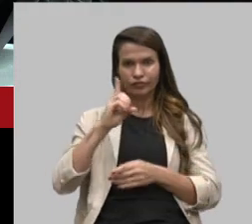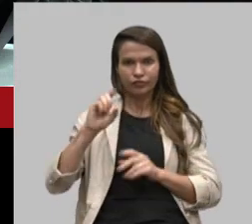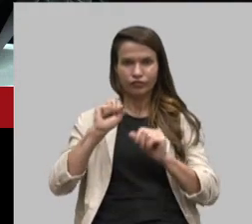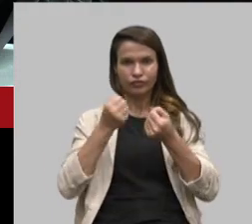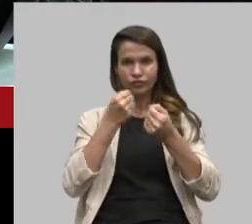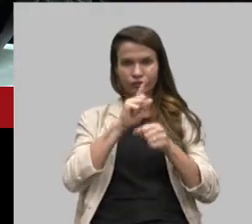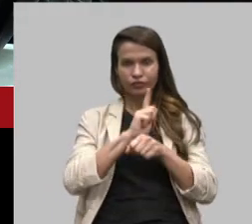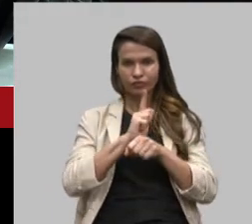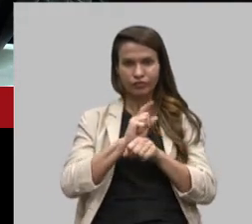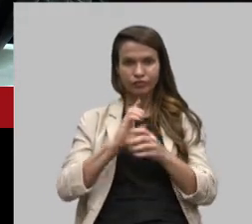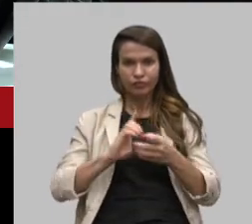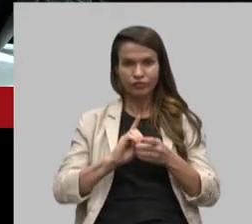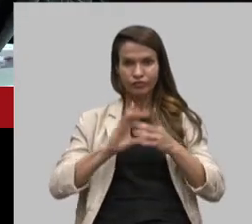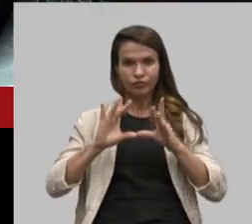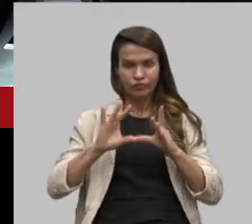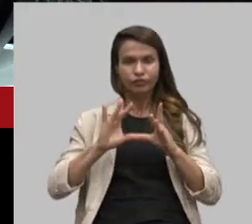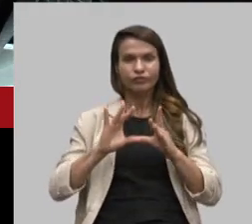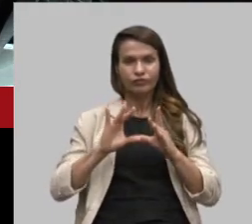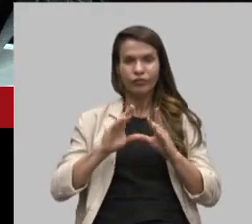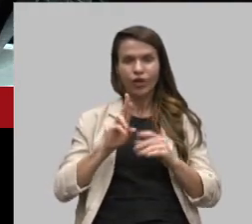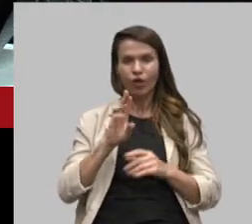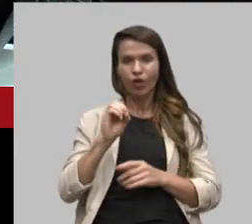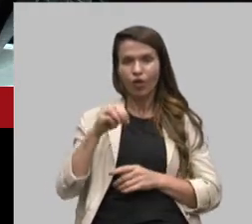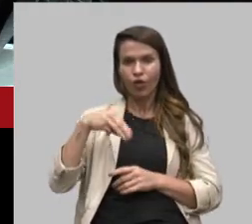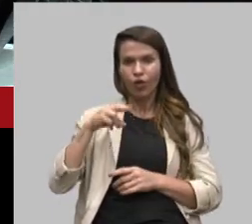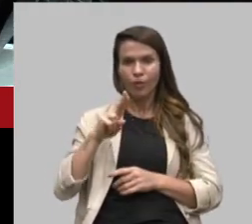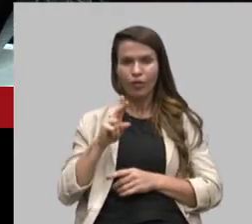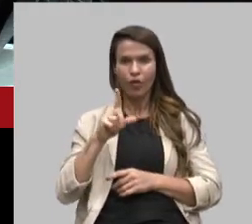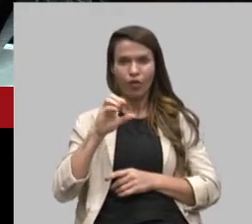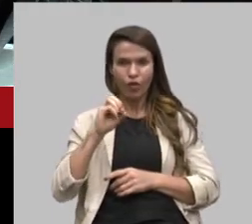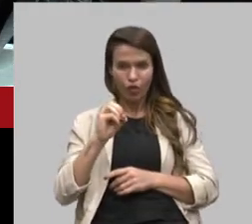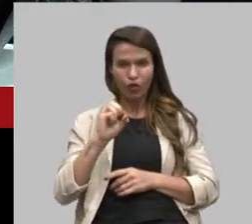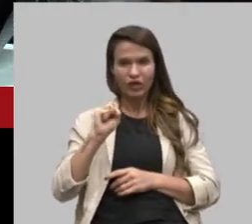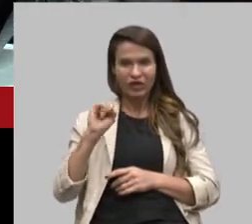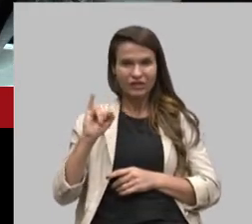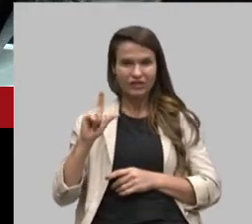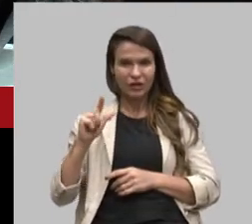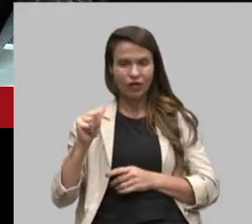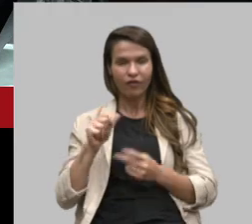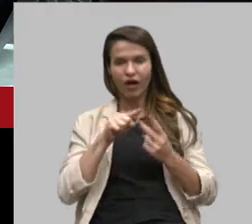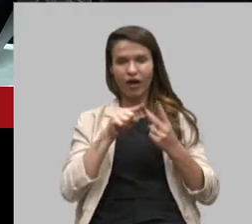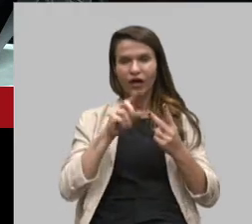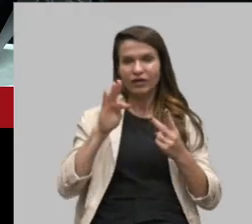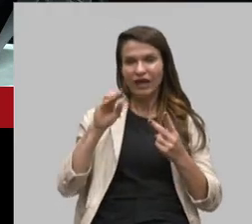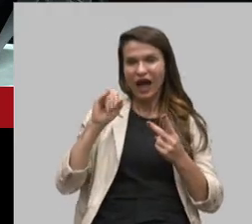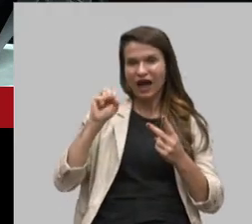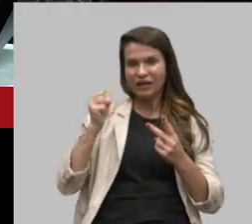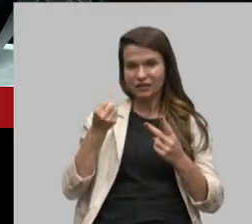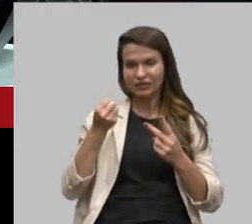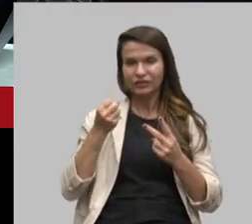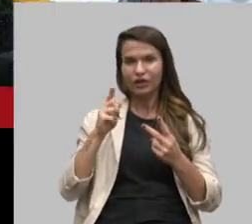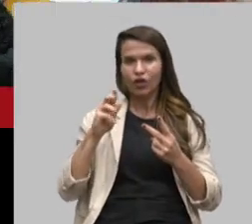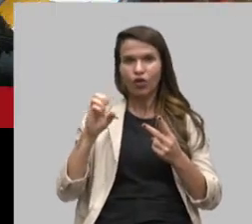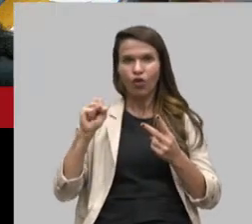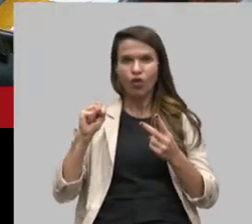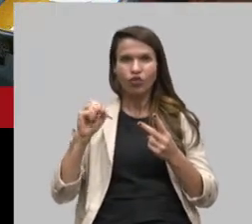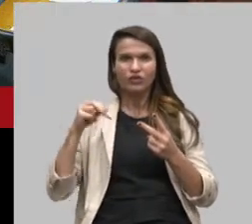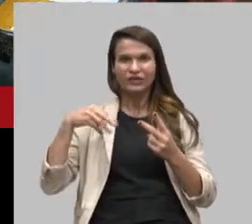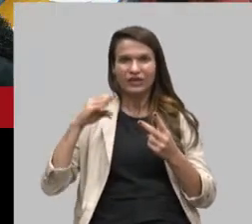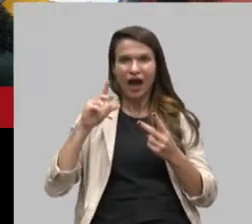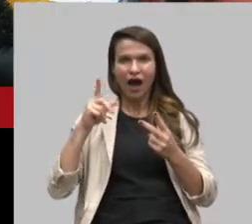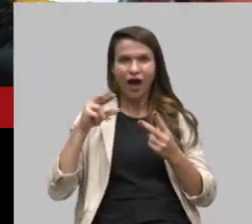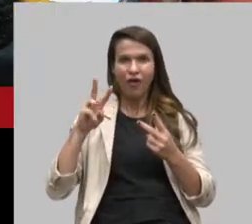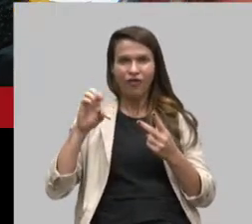democrática Rômulo Augusto Ferreira Lopes da Silva e thí Vieira Gonçalves Tchau gente muito